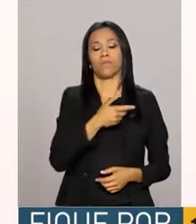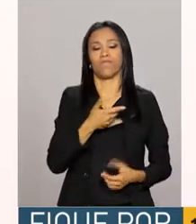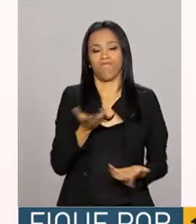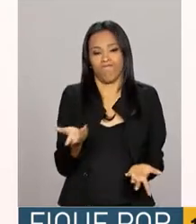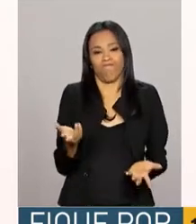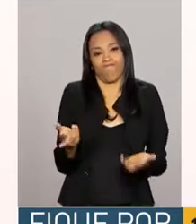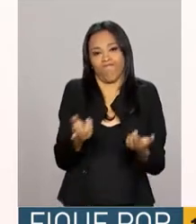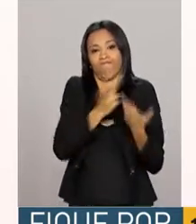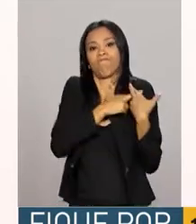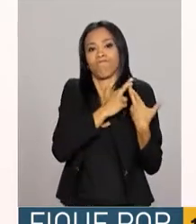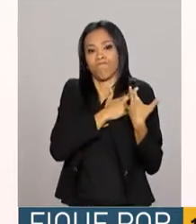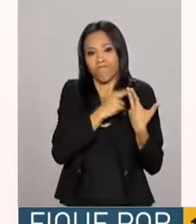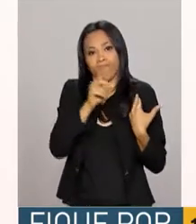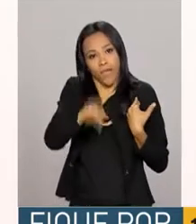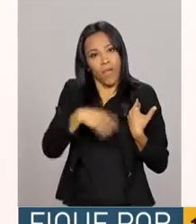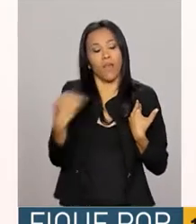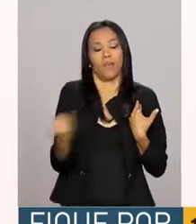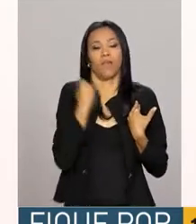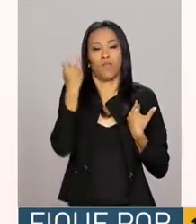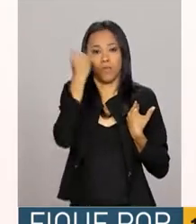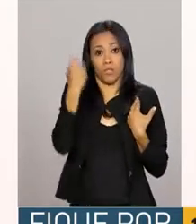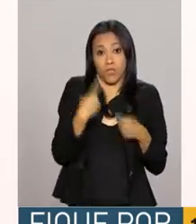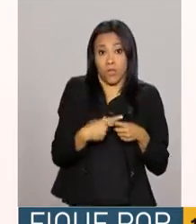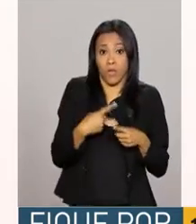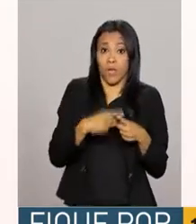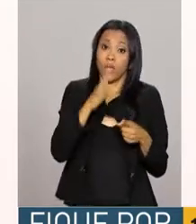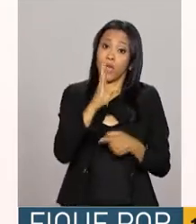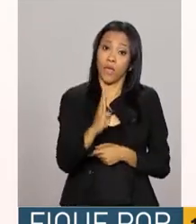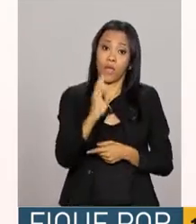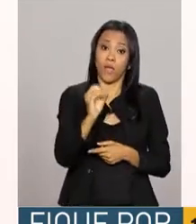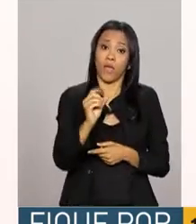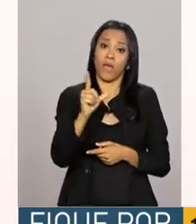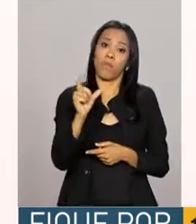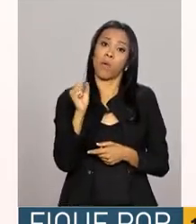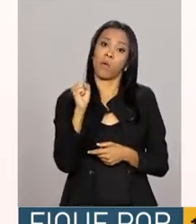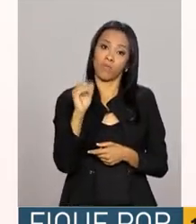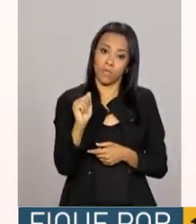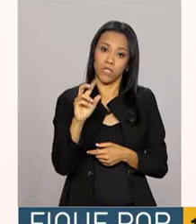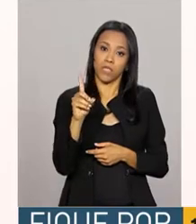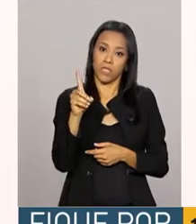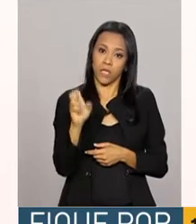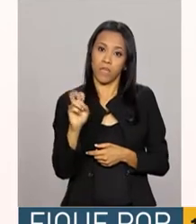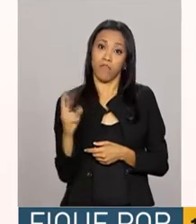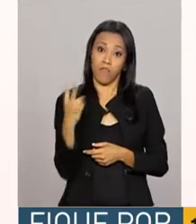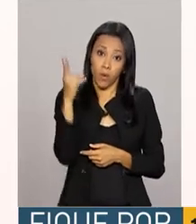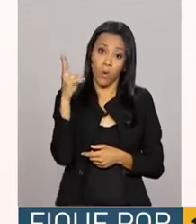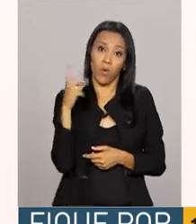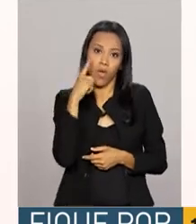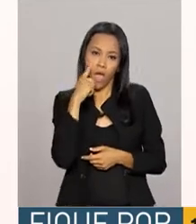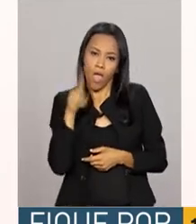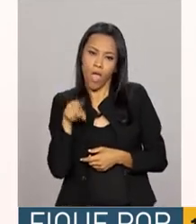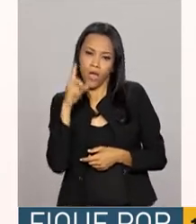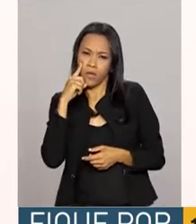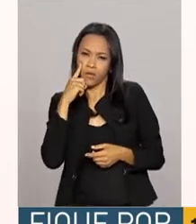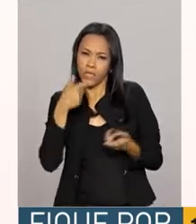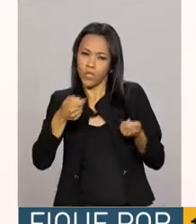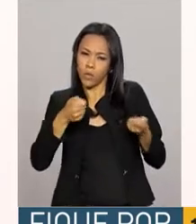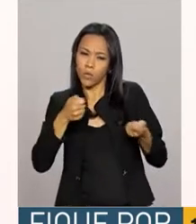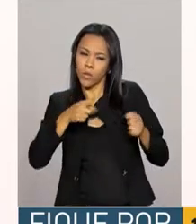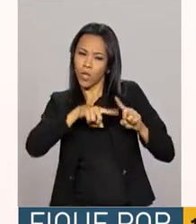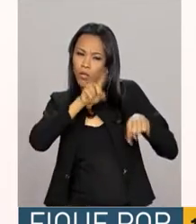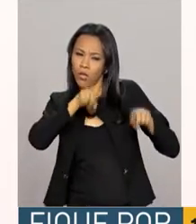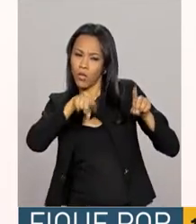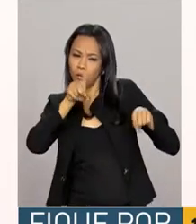coisa importantíssima porque a bolsa de valores é uma maneira reflete o clima de tranqüilidade o clima de confiança o clima